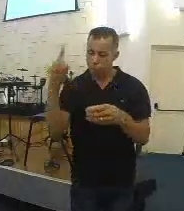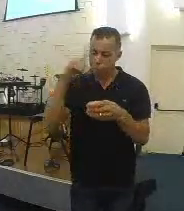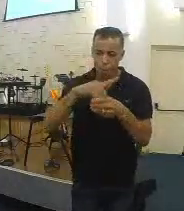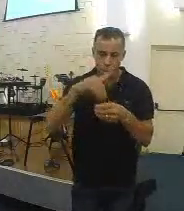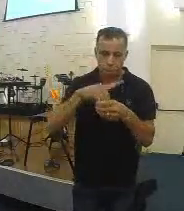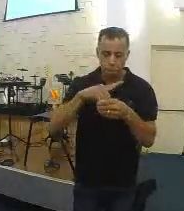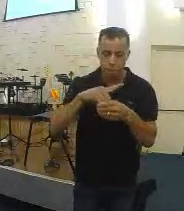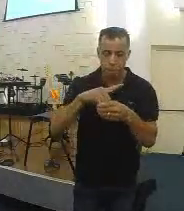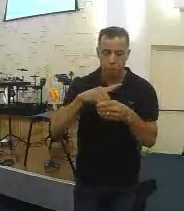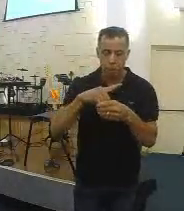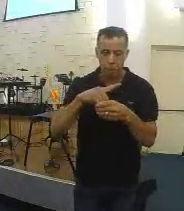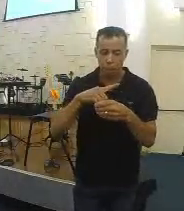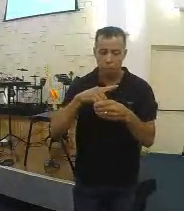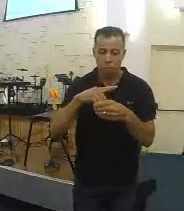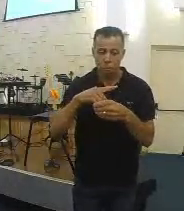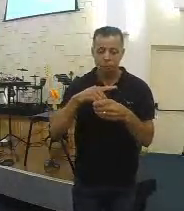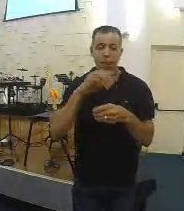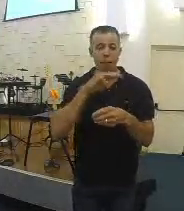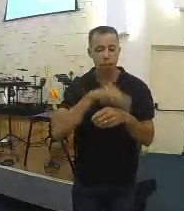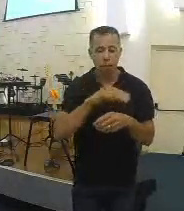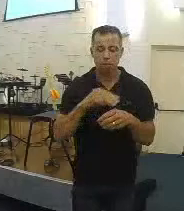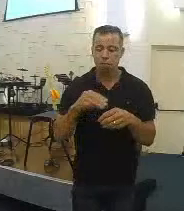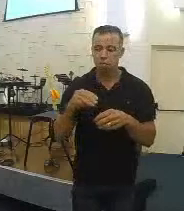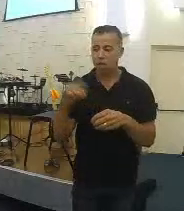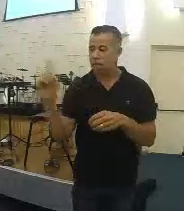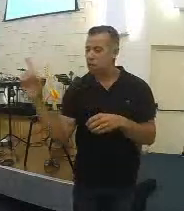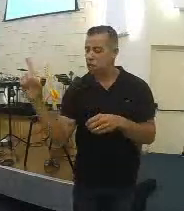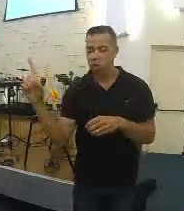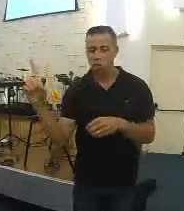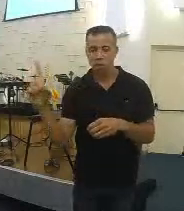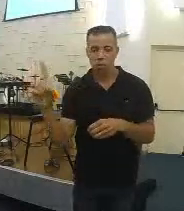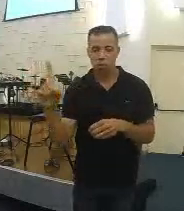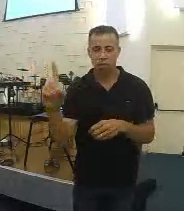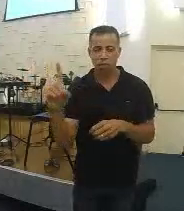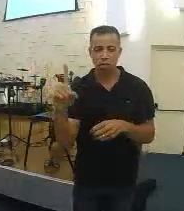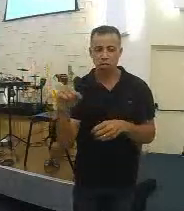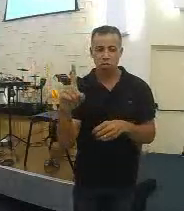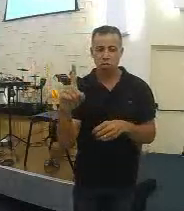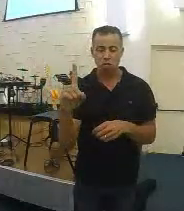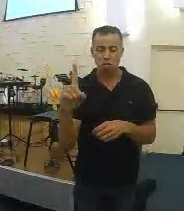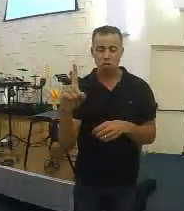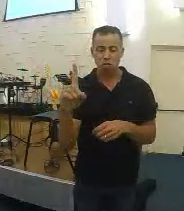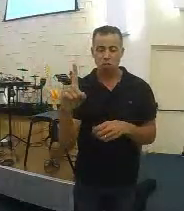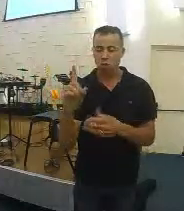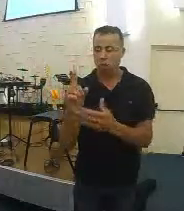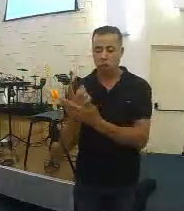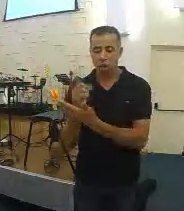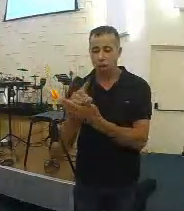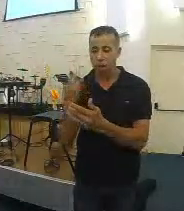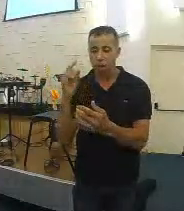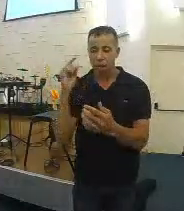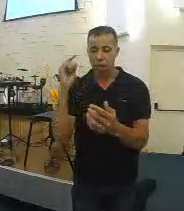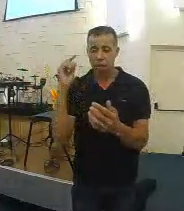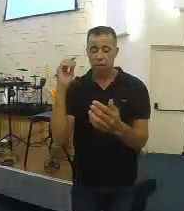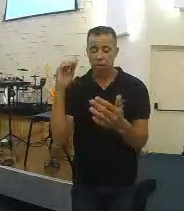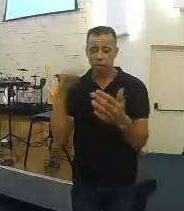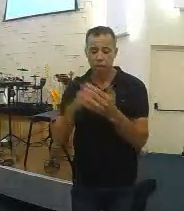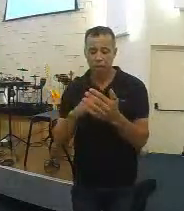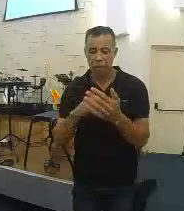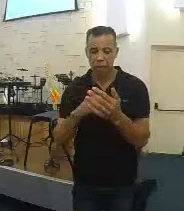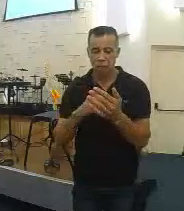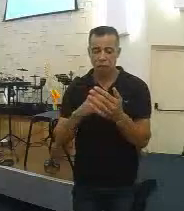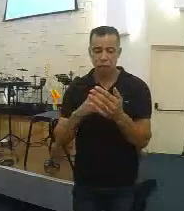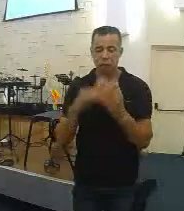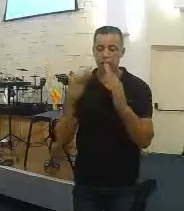ministério levítico. Pois ele saiu sem rumo, seguiu um caminho qualquer, até que ele chegou à casa de Mica, e no